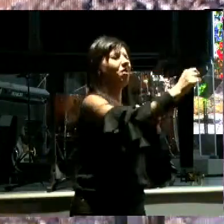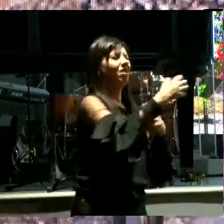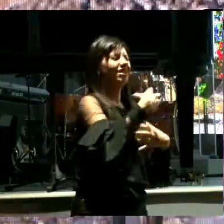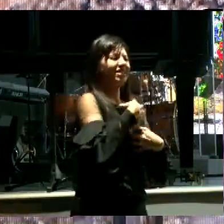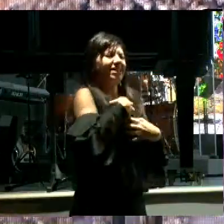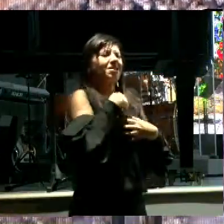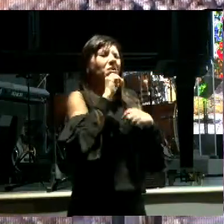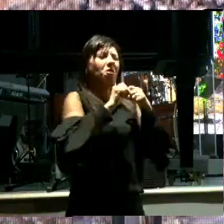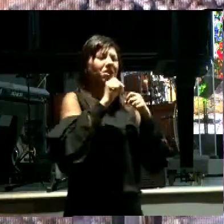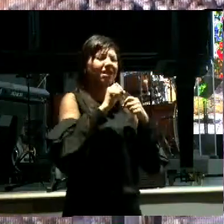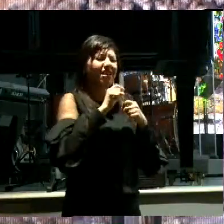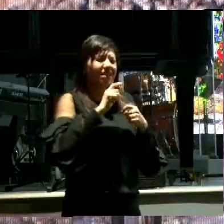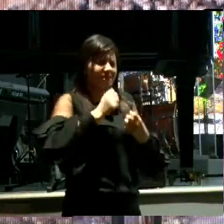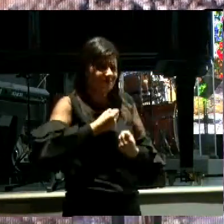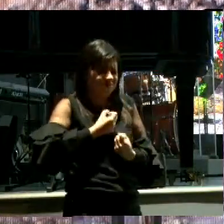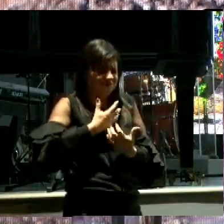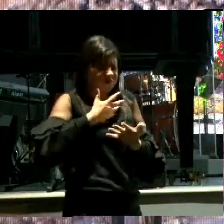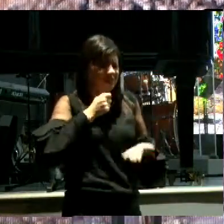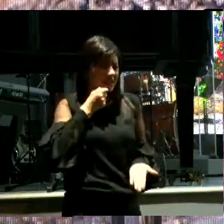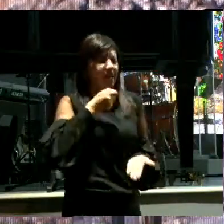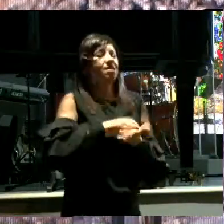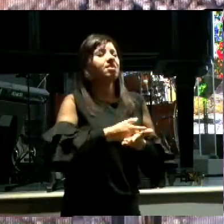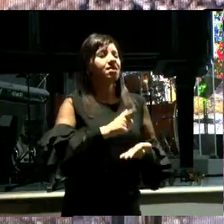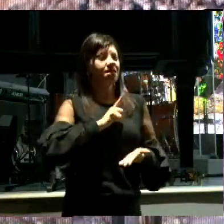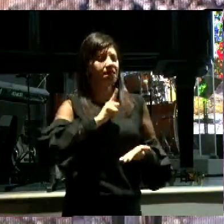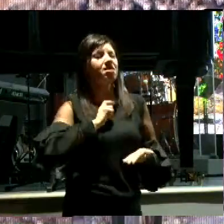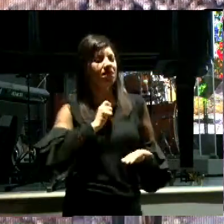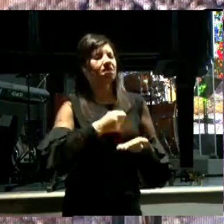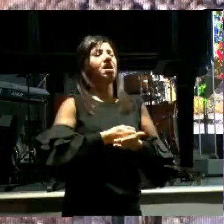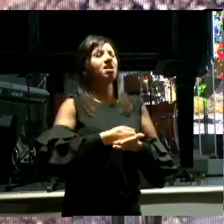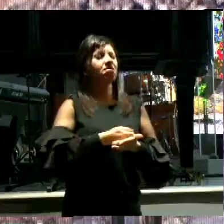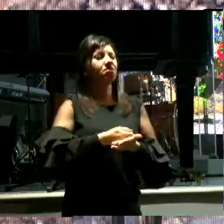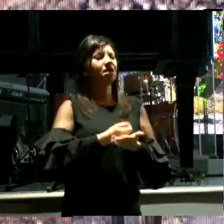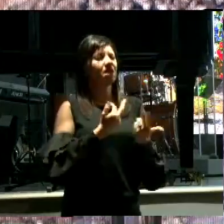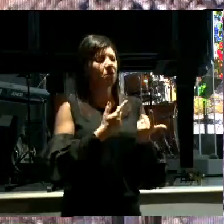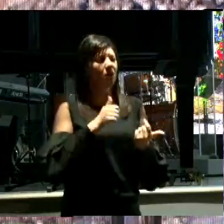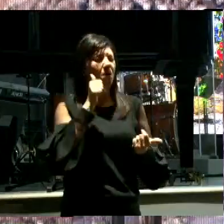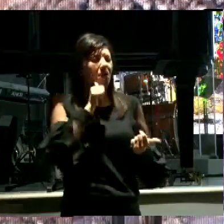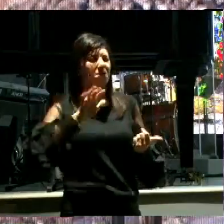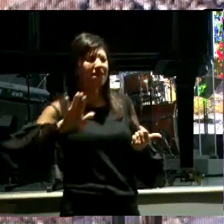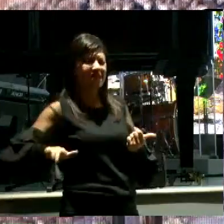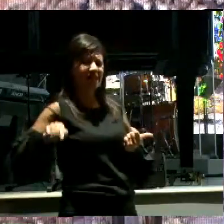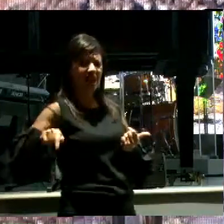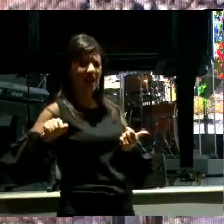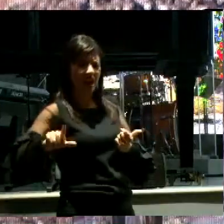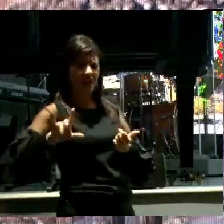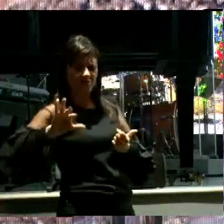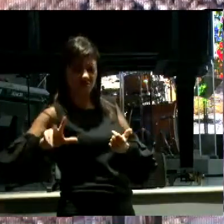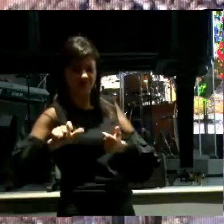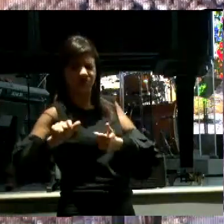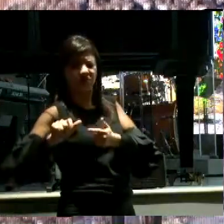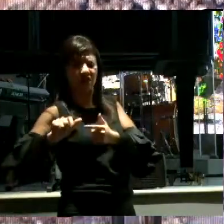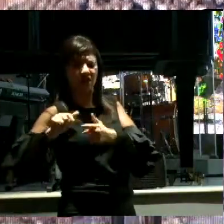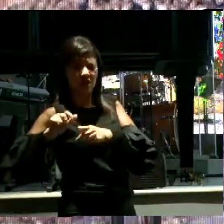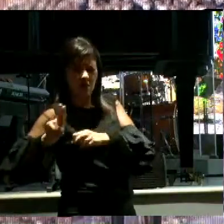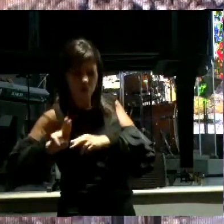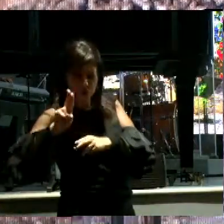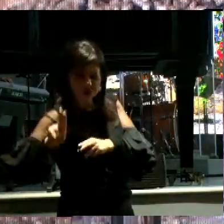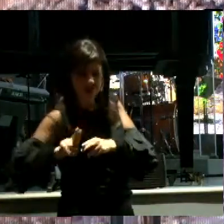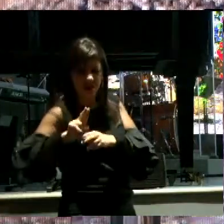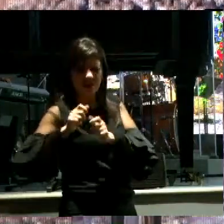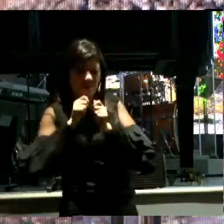essa revelação. Pai, assim como essa menina foi ousada em abrir a sua boca para falar com a